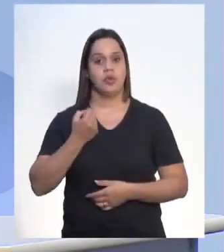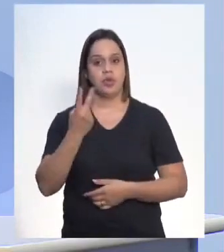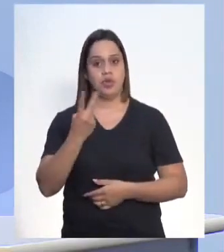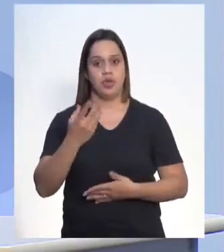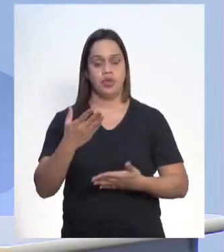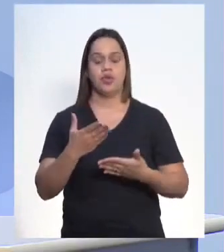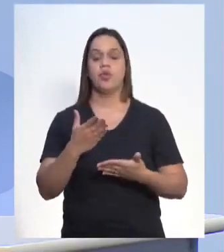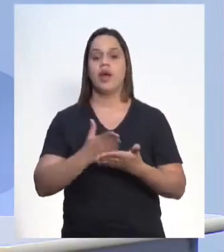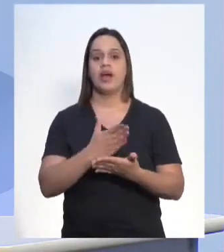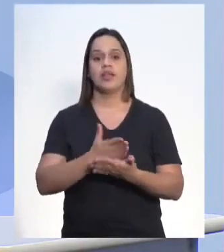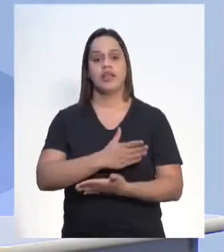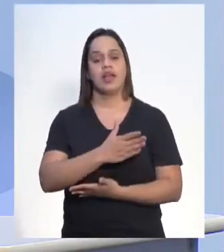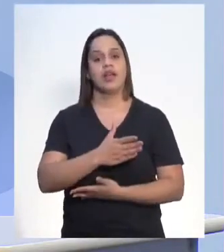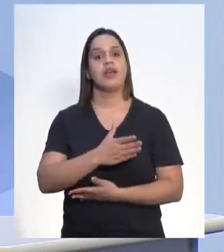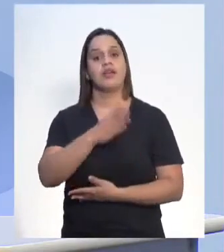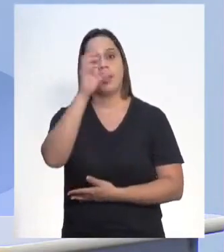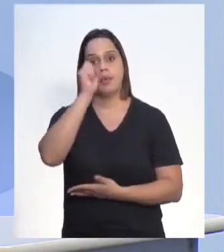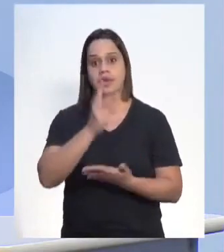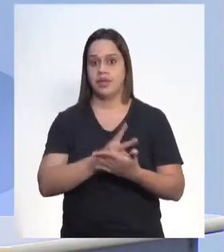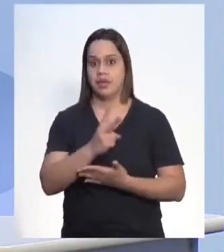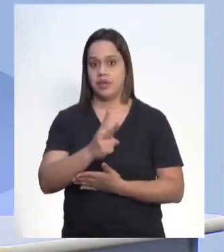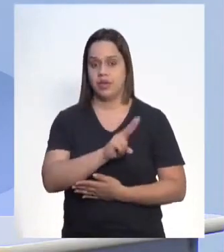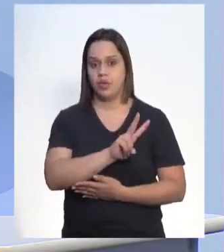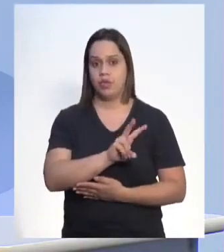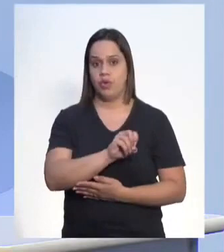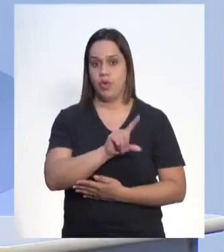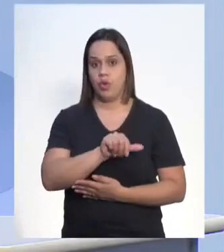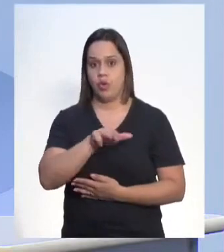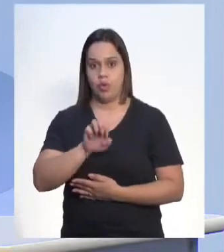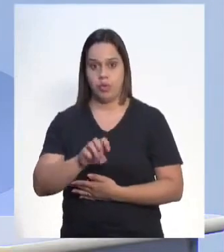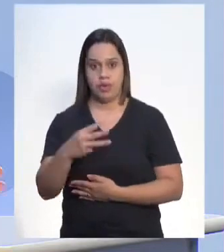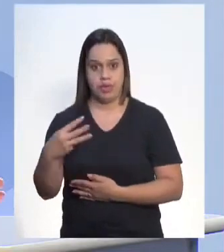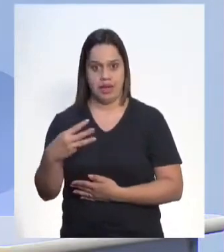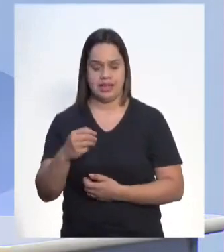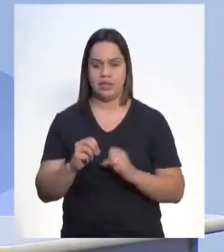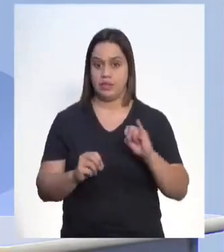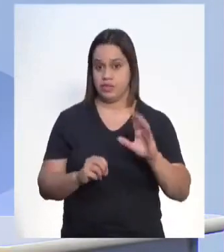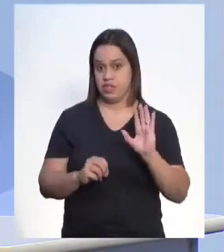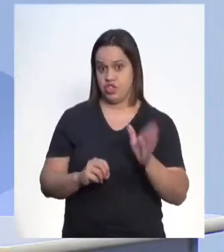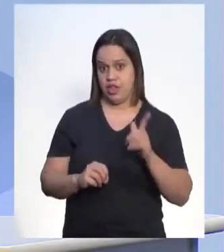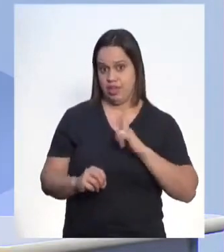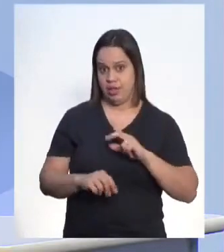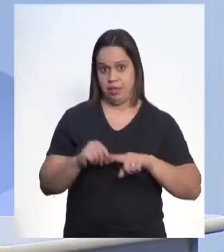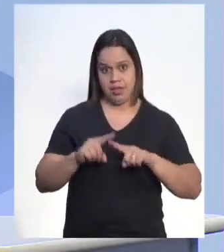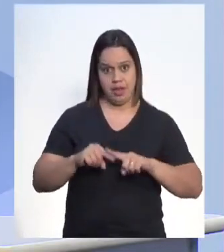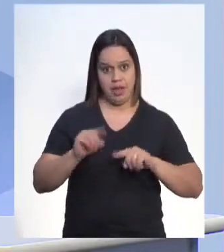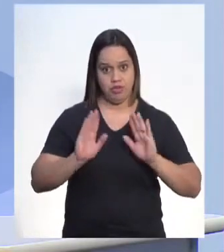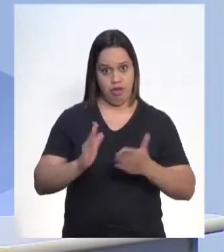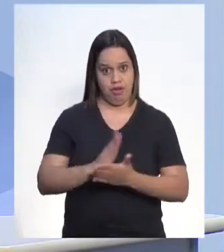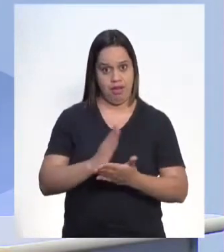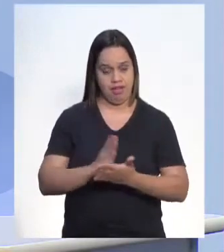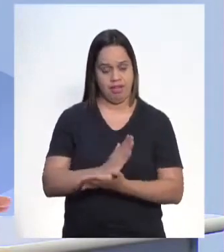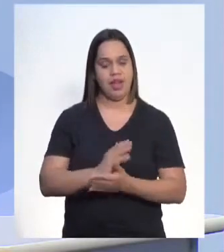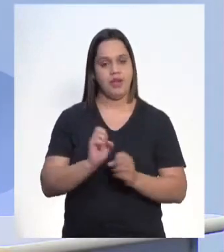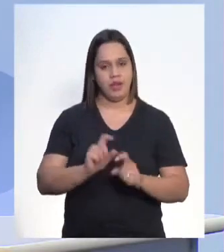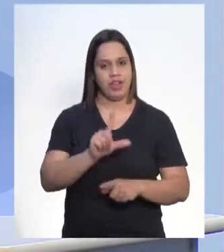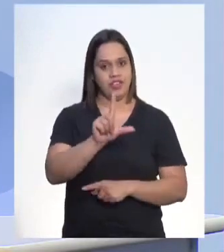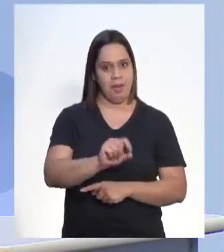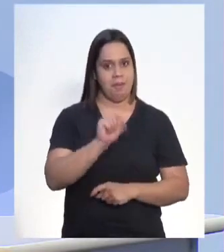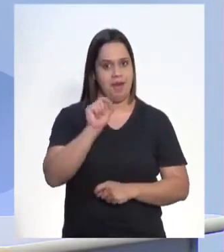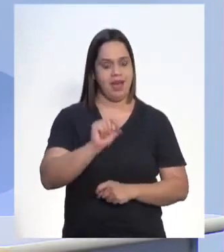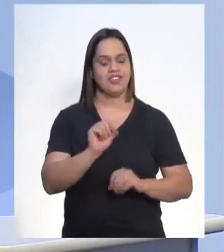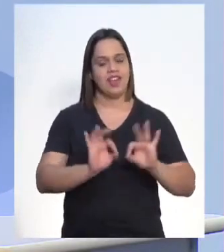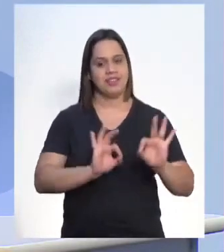do Aprender Sempre, volume 3. Então, se você já tiver esse material com você, separe que nós vamos